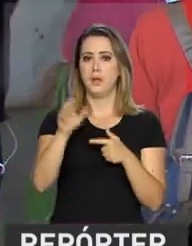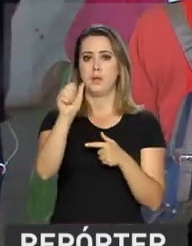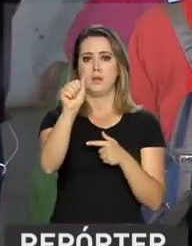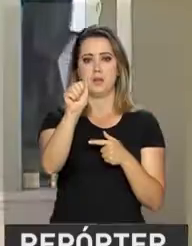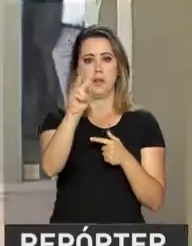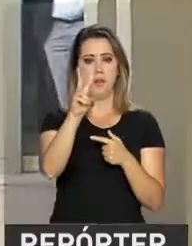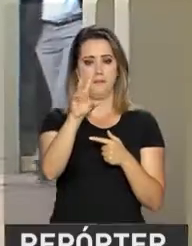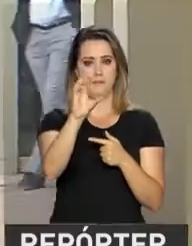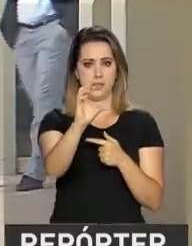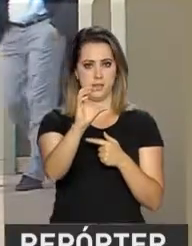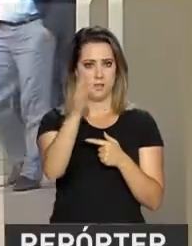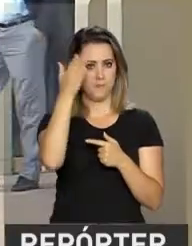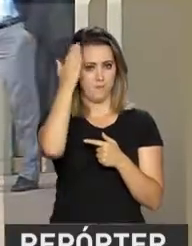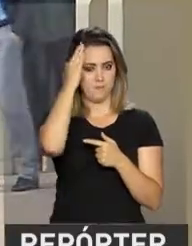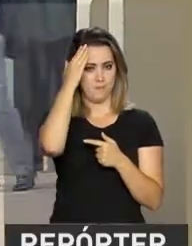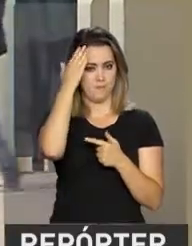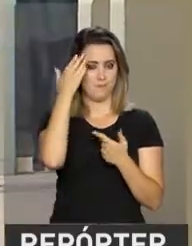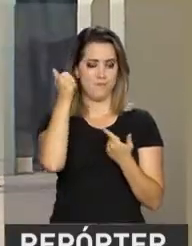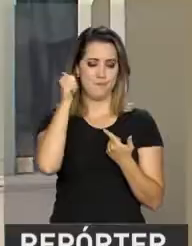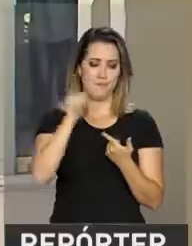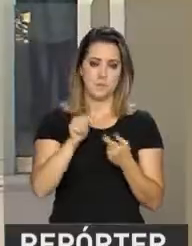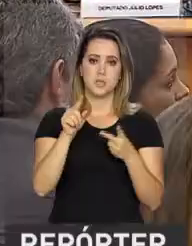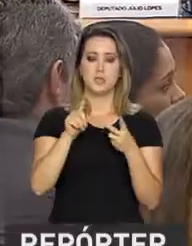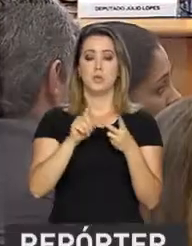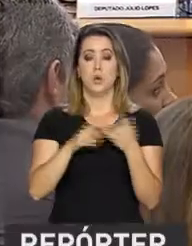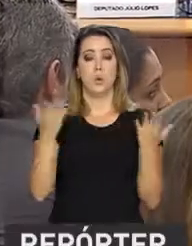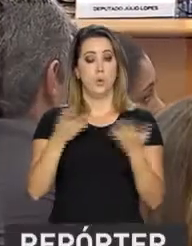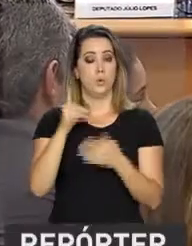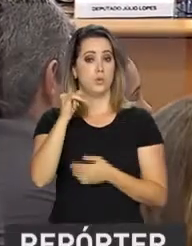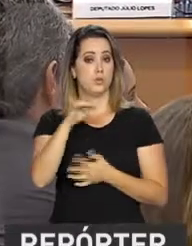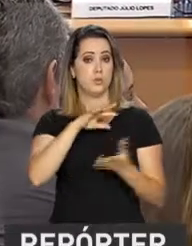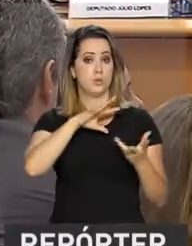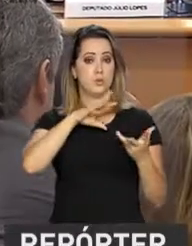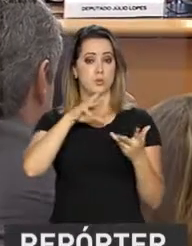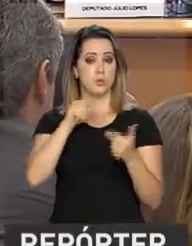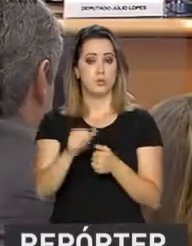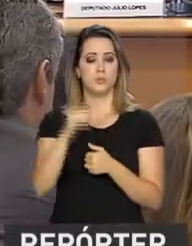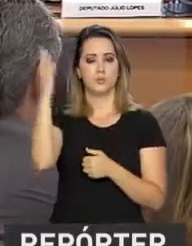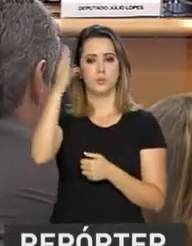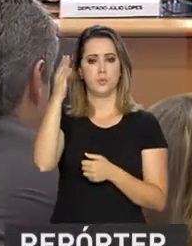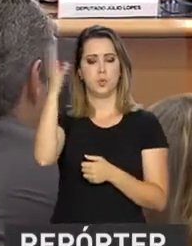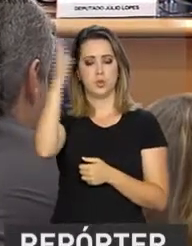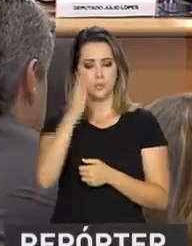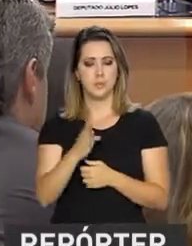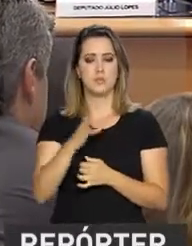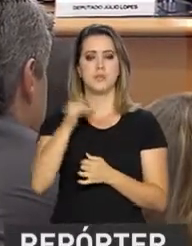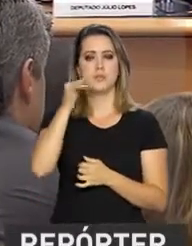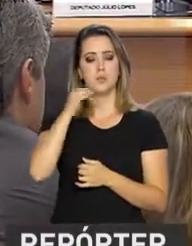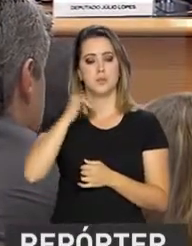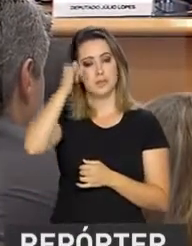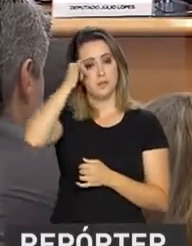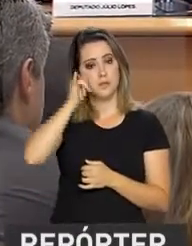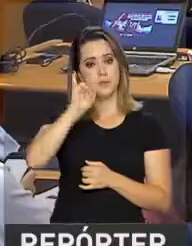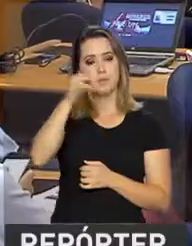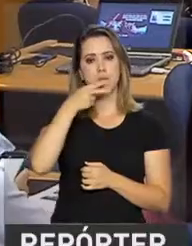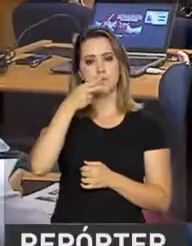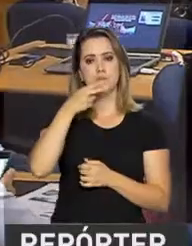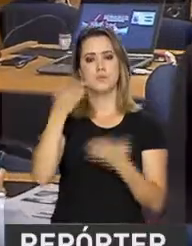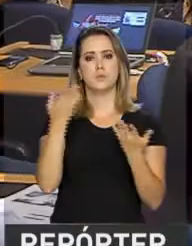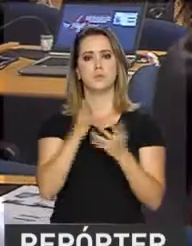derrame cerebral. No Dia Nacional de Combate ao Fumo, o Ministério da Saúde e o Instituto Nacional do Câncer, o